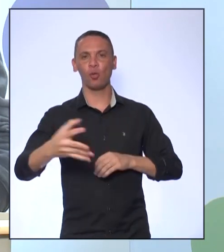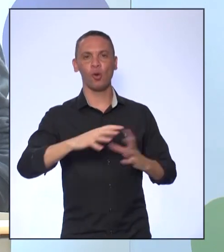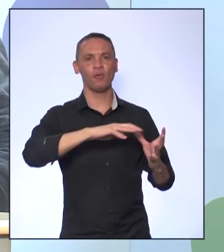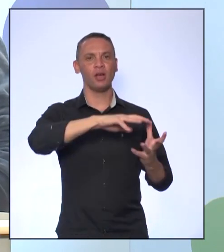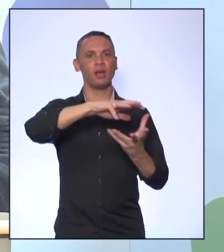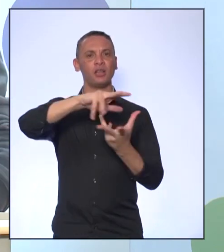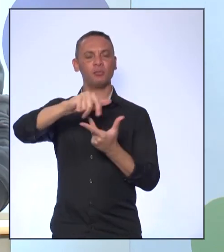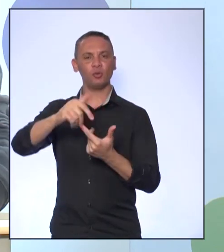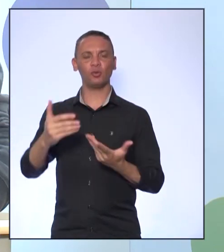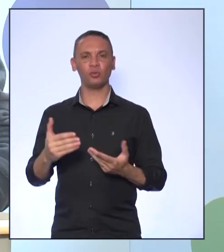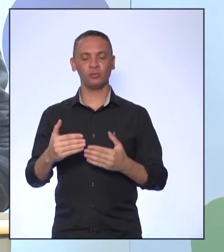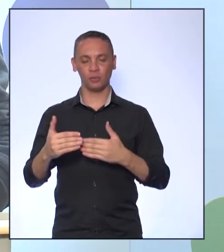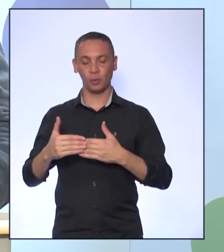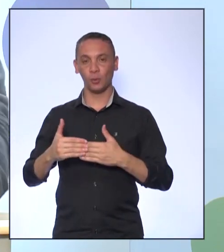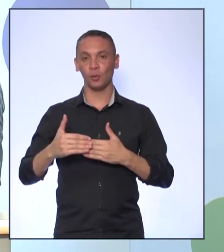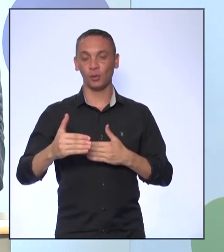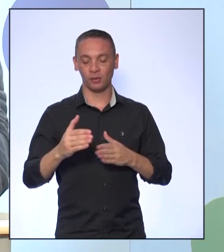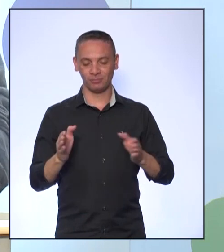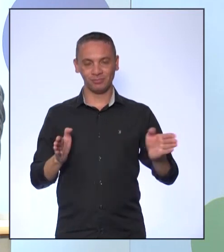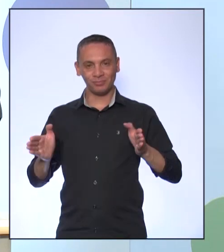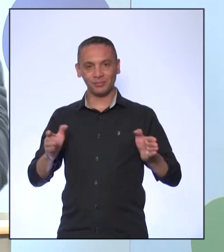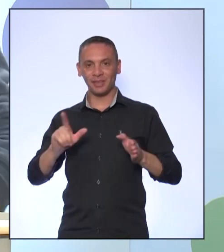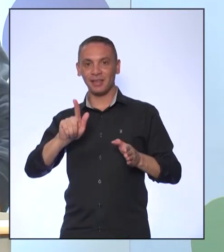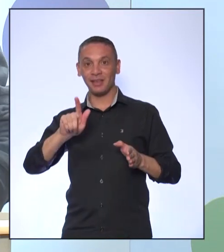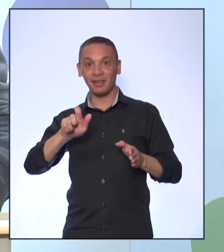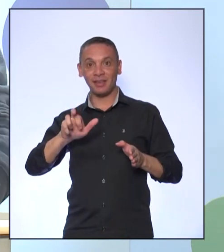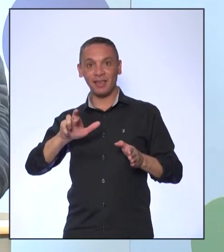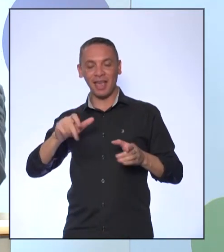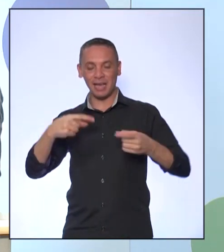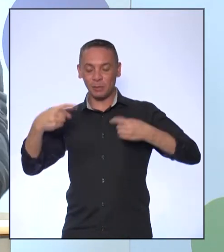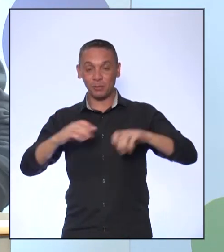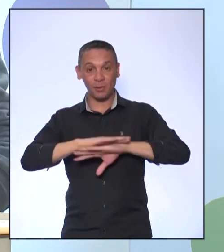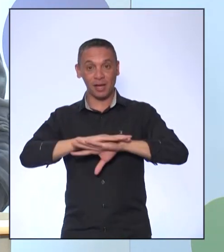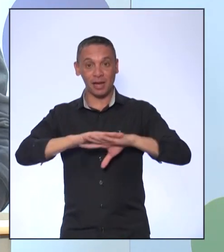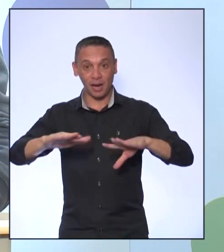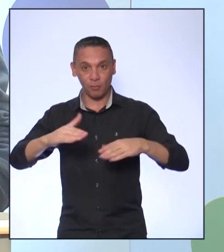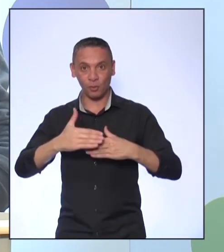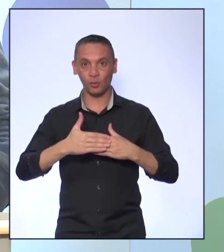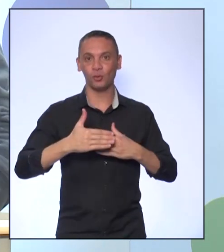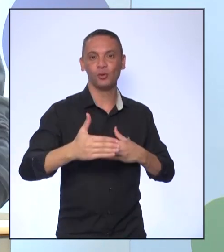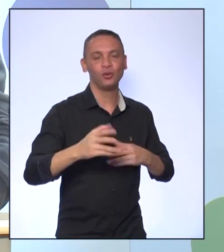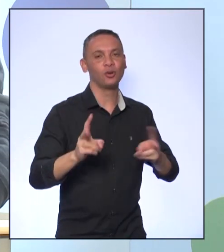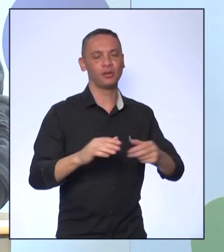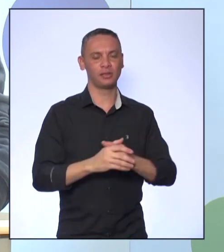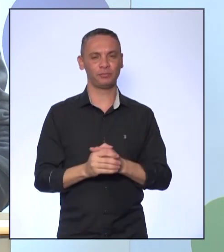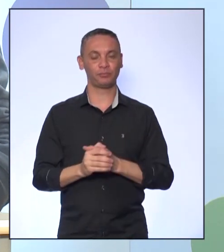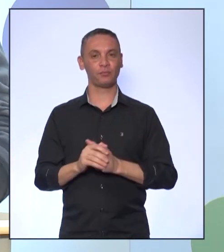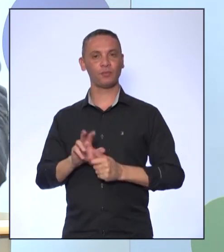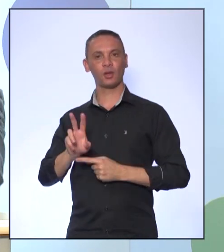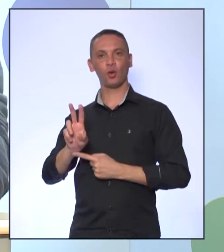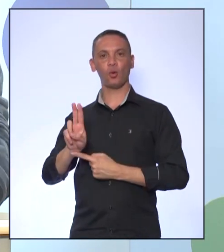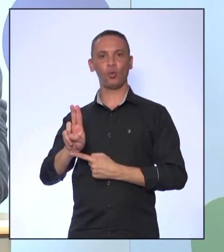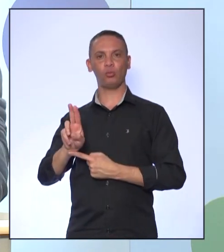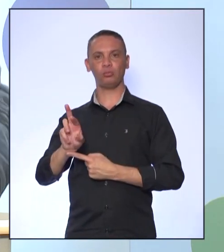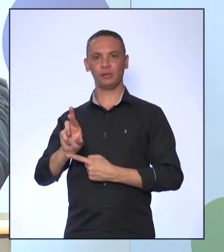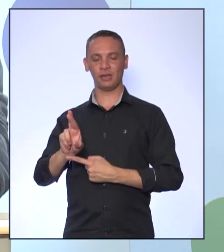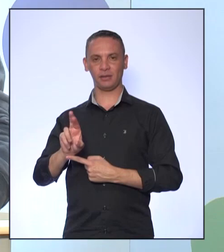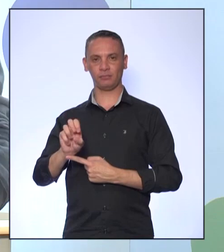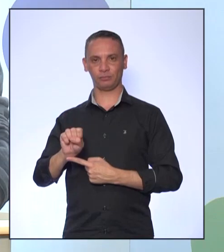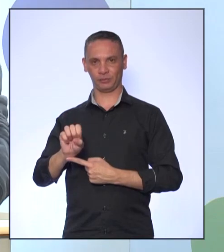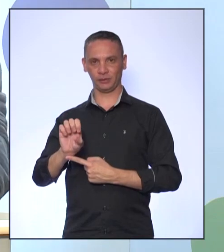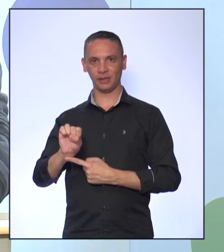que é após a Guerra Fria, vamos falar um pouco aí sobre a desintegração da União Soviética, né? Então, vocês vão